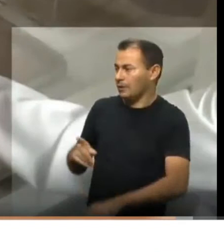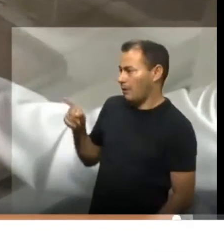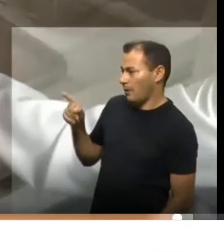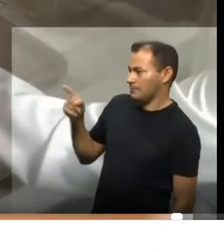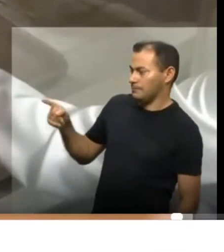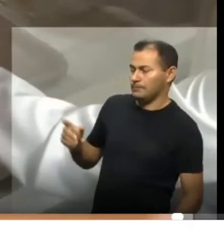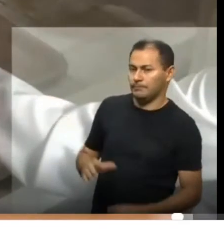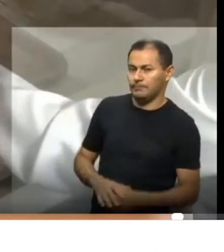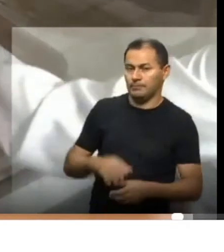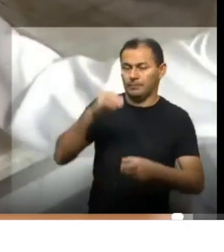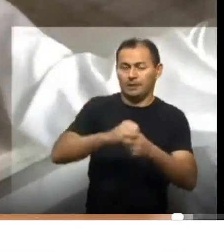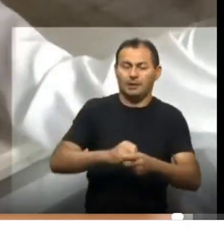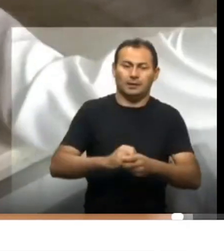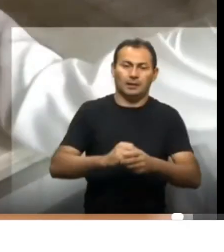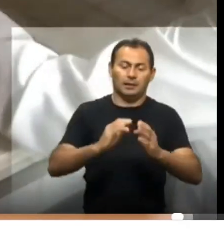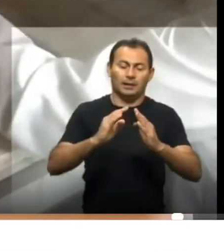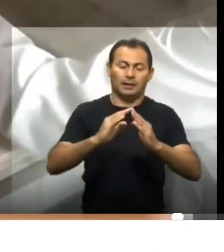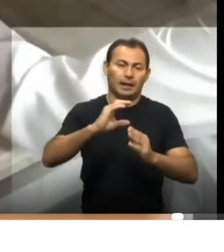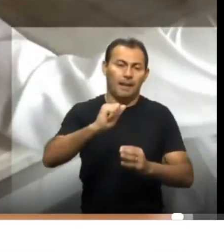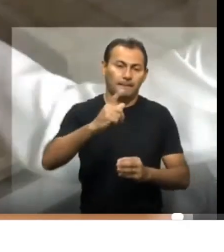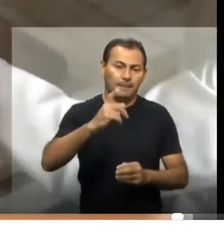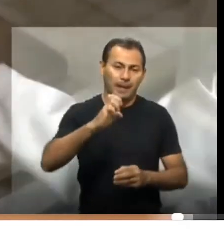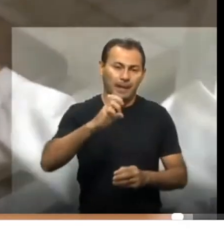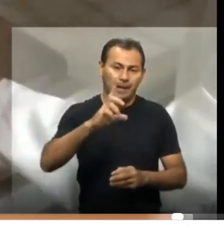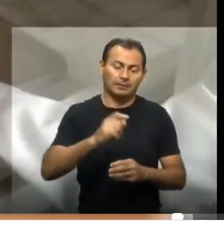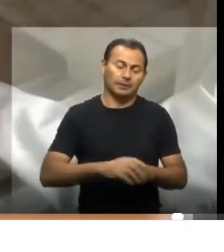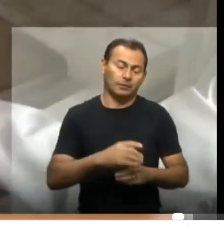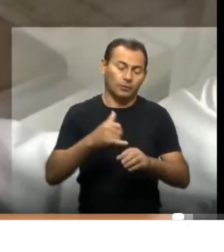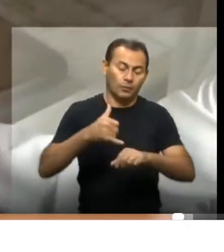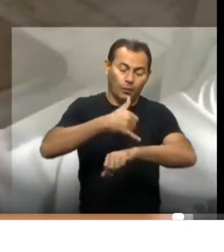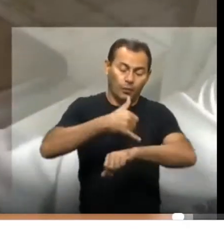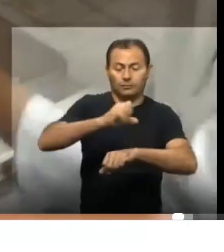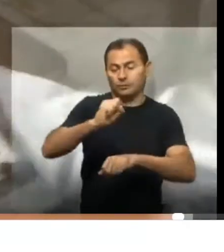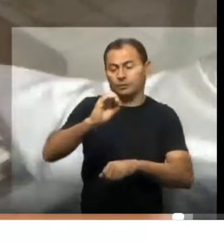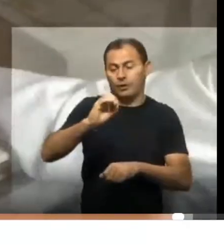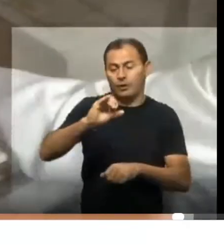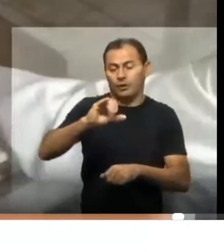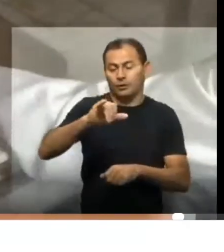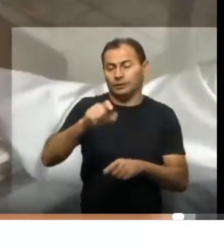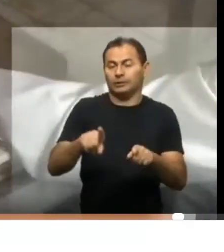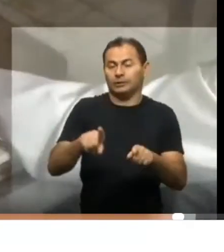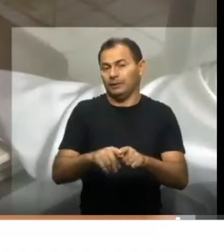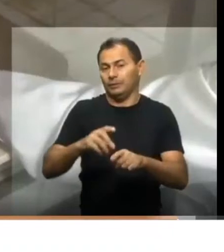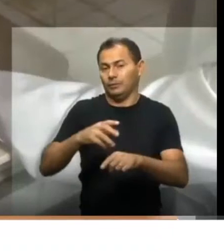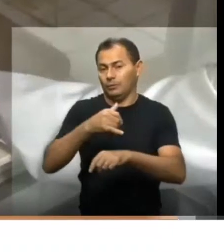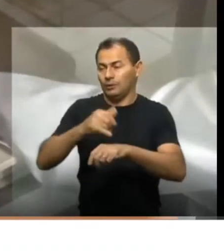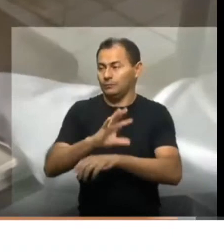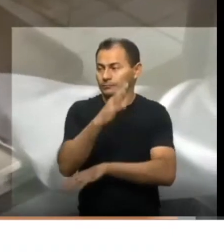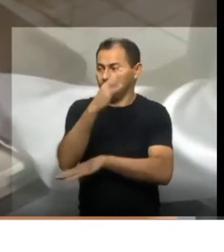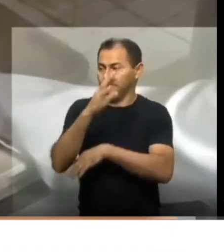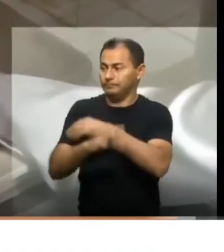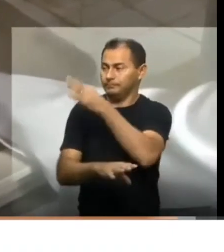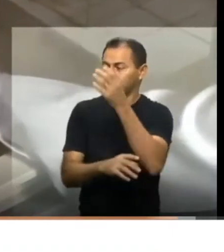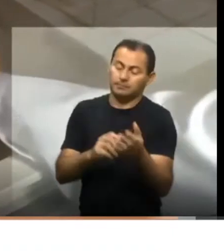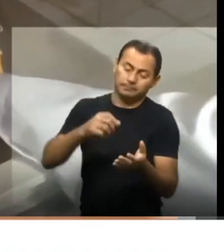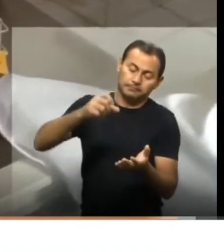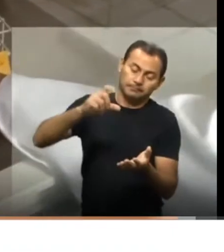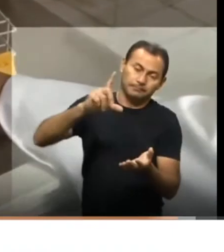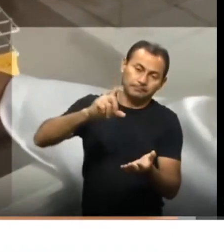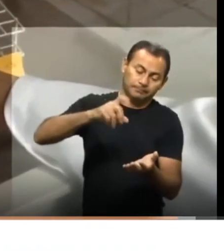Então, gente, como eu falei, o que a gente vai usar agora? A gente vai pegar, separar, né, os